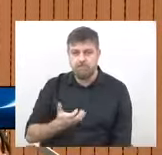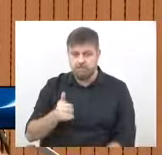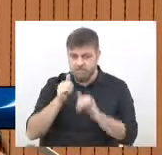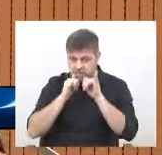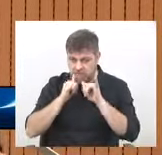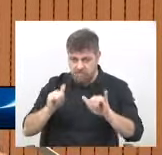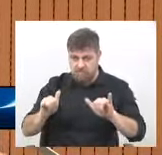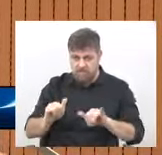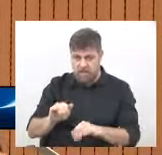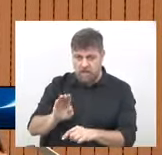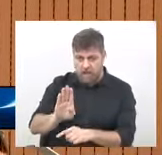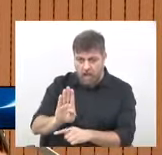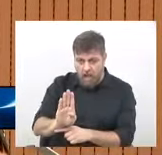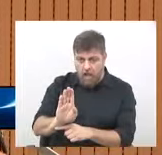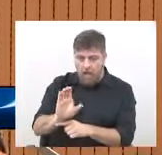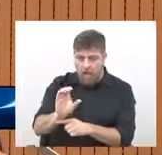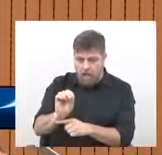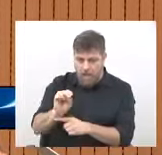Bonfá, eu me lembro que